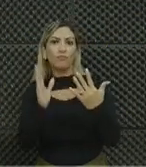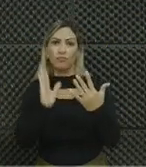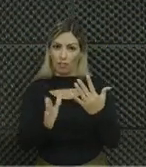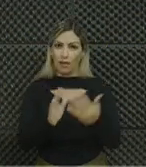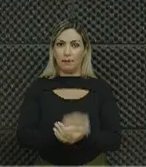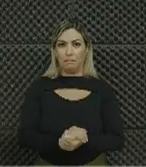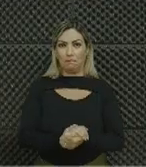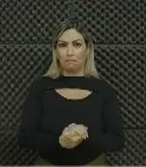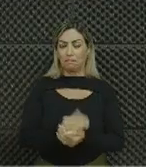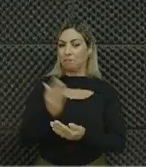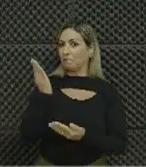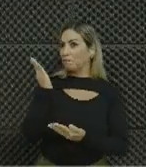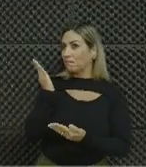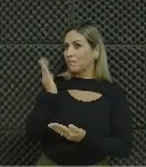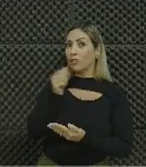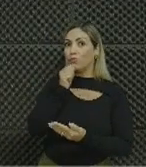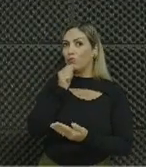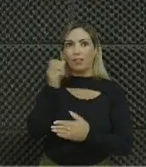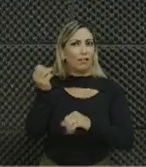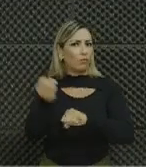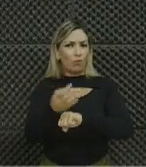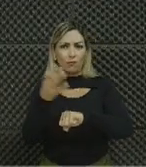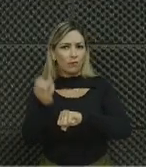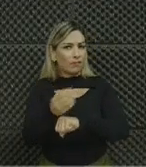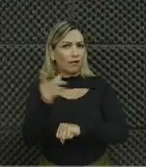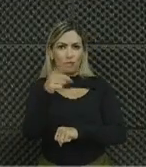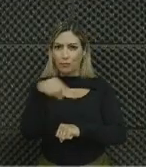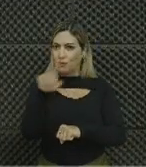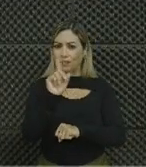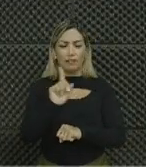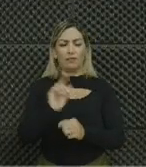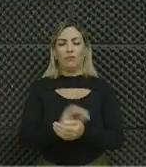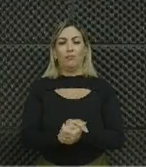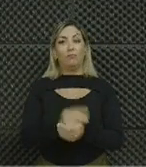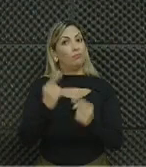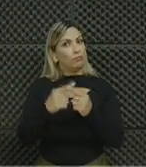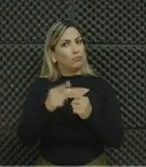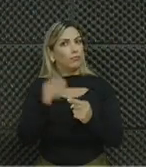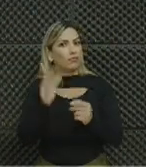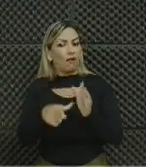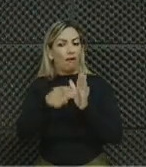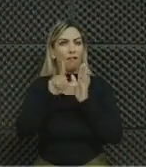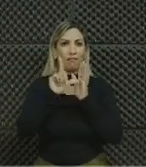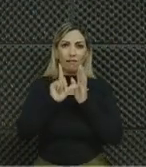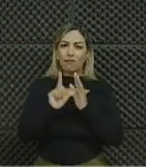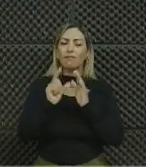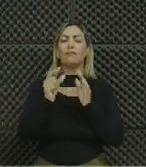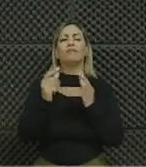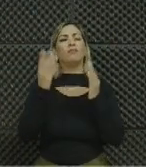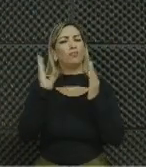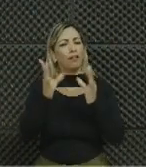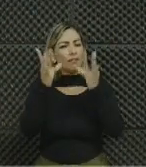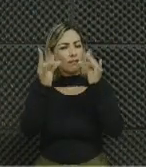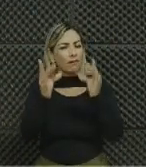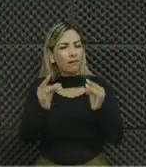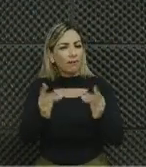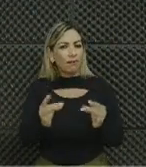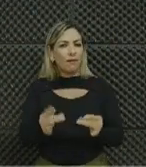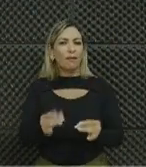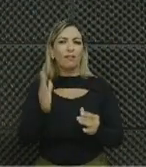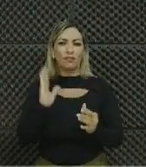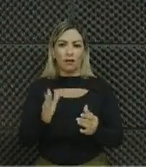Não tem, assim, uma grande novidade para vocês, porque nós já nos antecipamos, a nossa